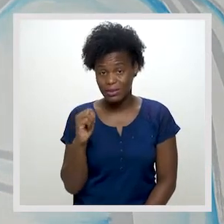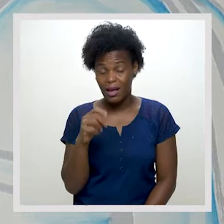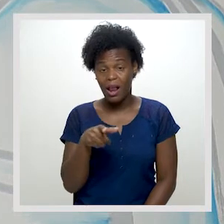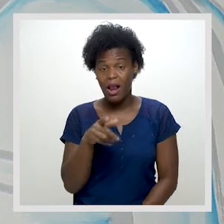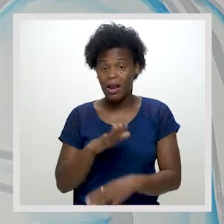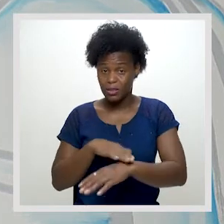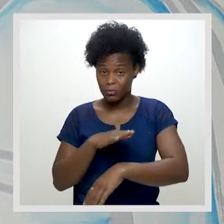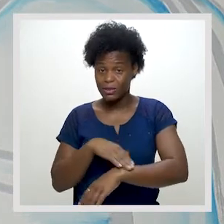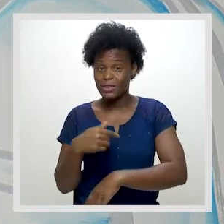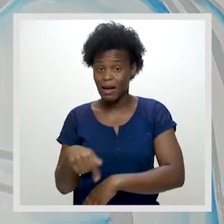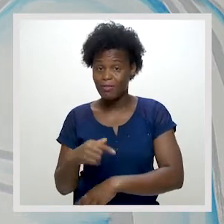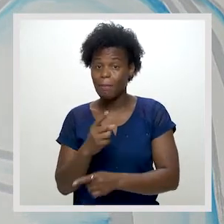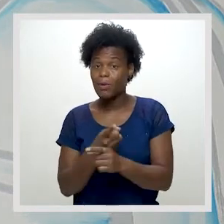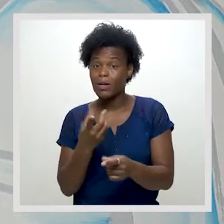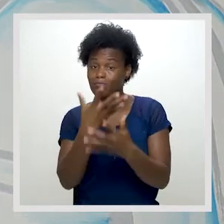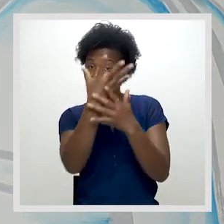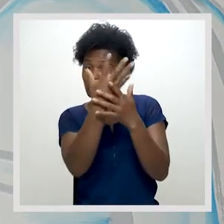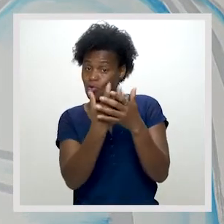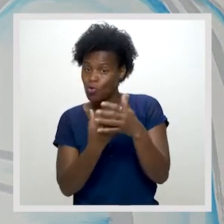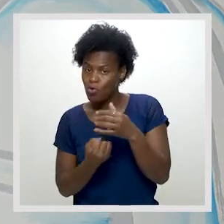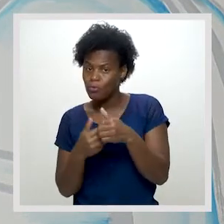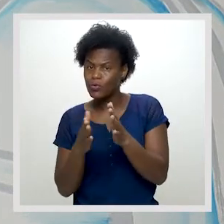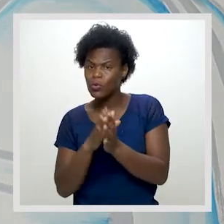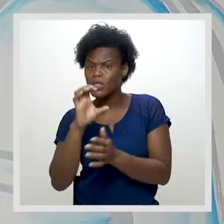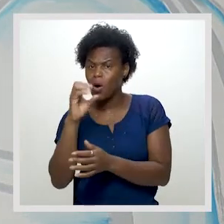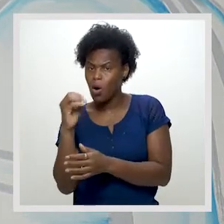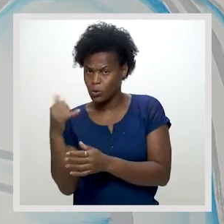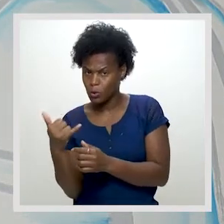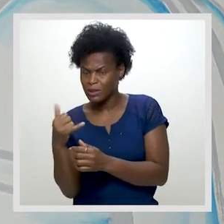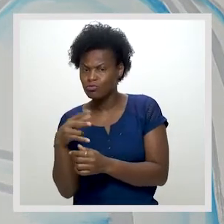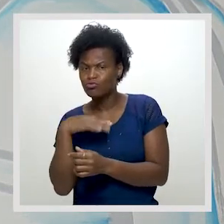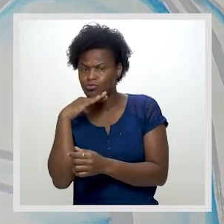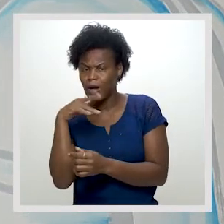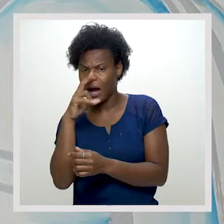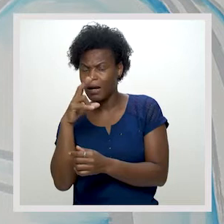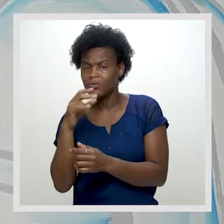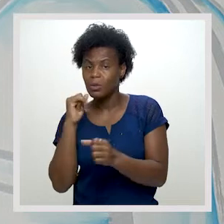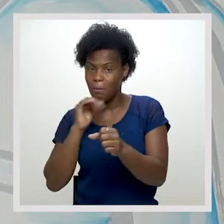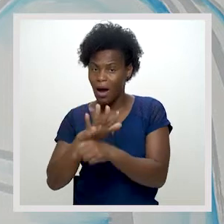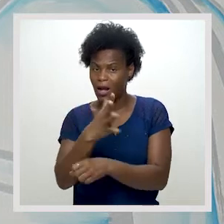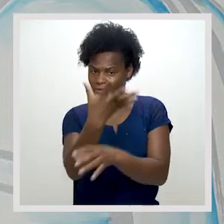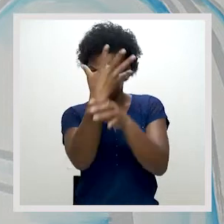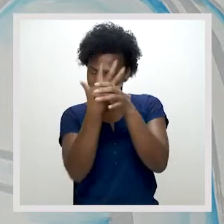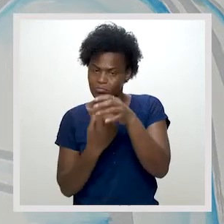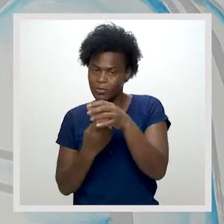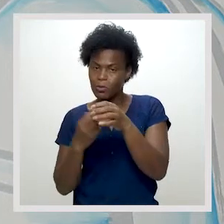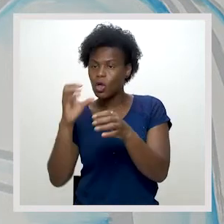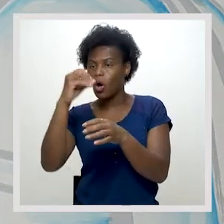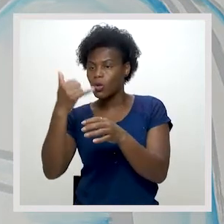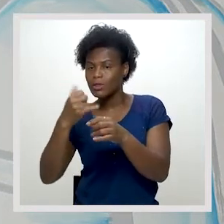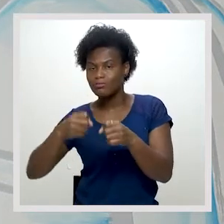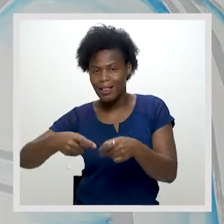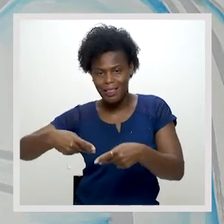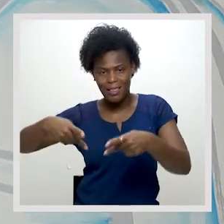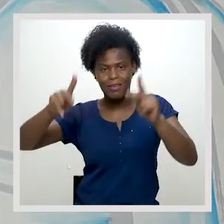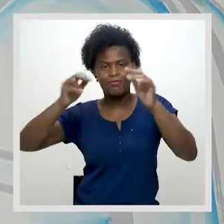porque absorviam todo o CO2 nos oceanos e libertavam o oxigênio para a atmosfera. Fazendo